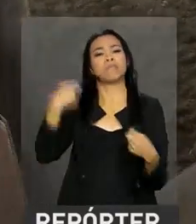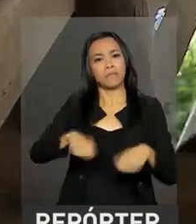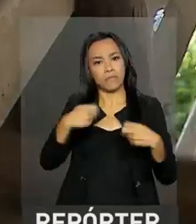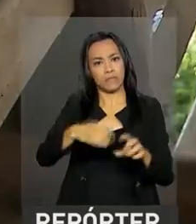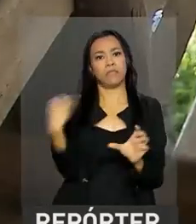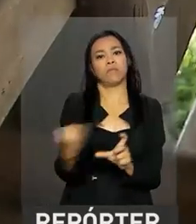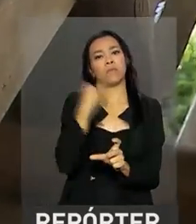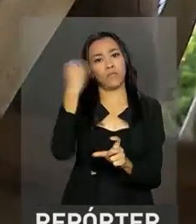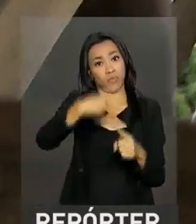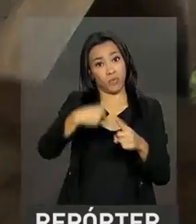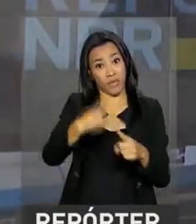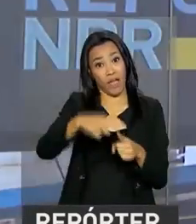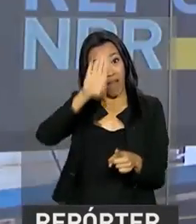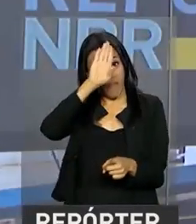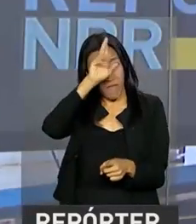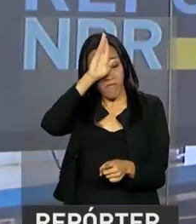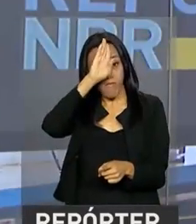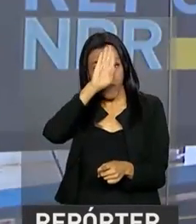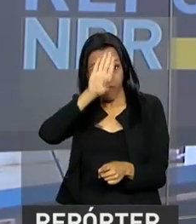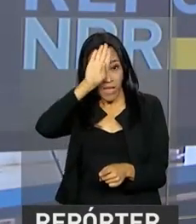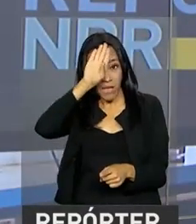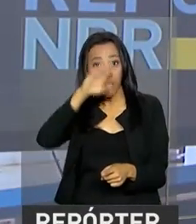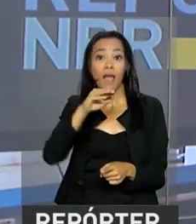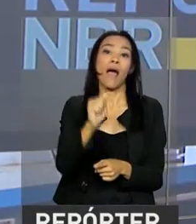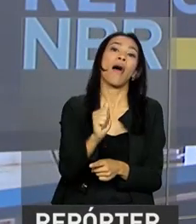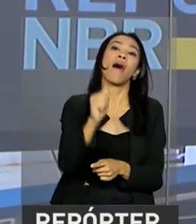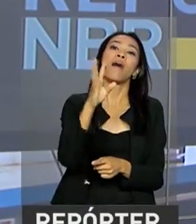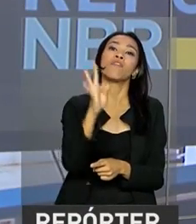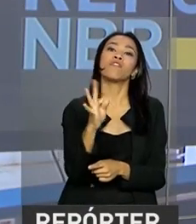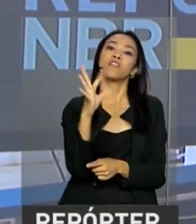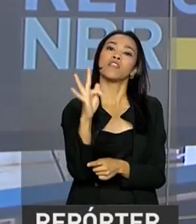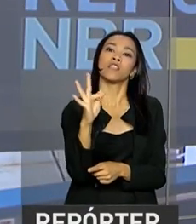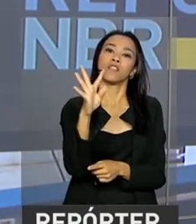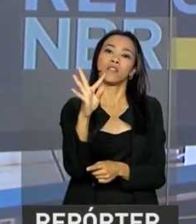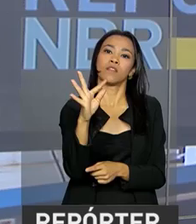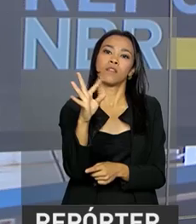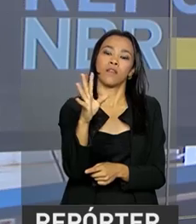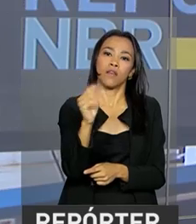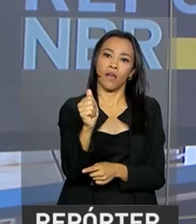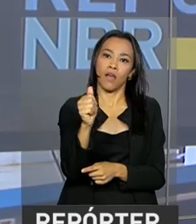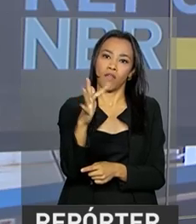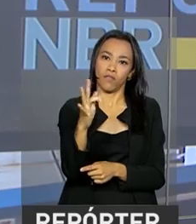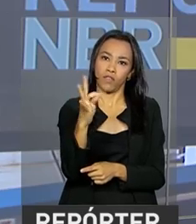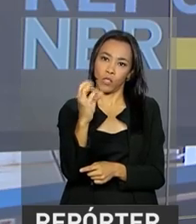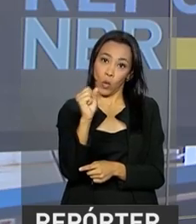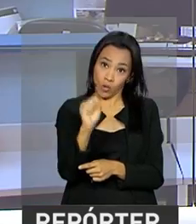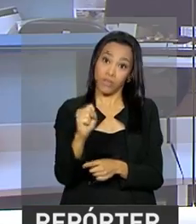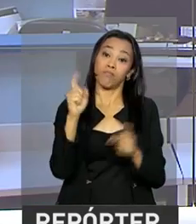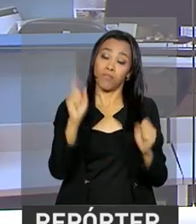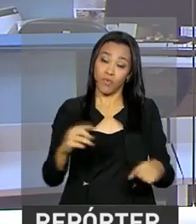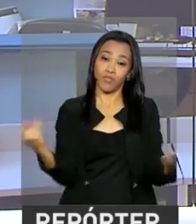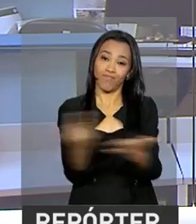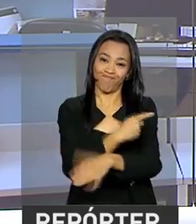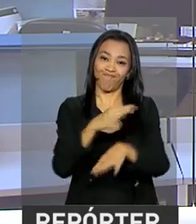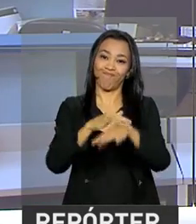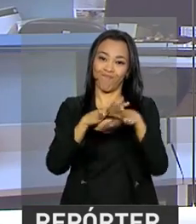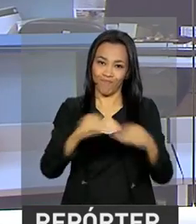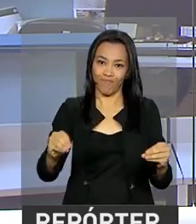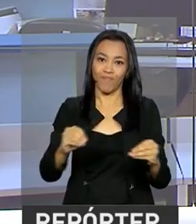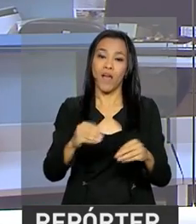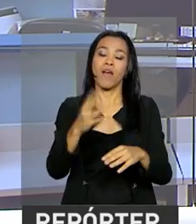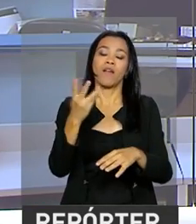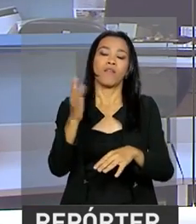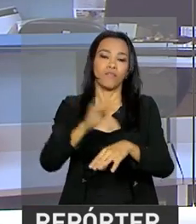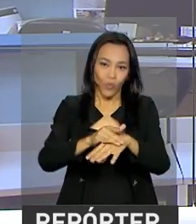dia porque a febre AF fitosa é contagiosa e pode levar os animais à morte e o governo